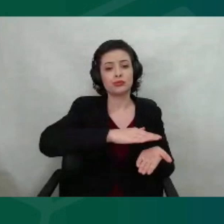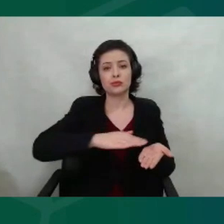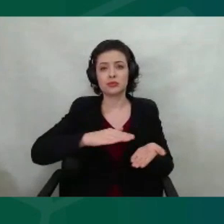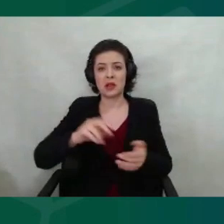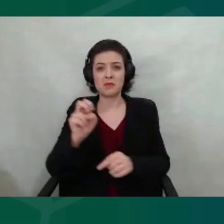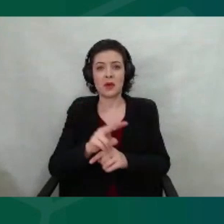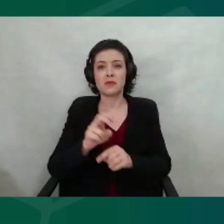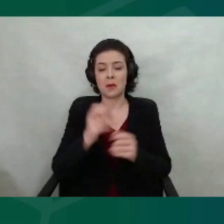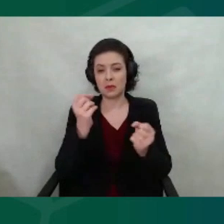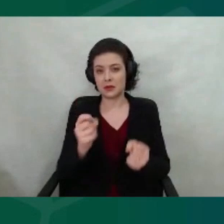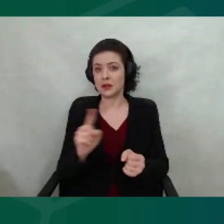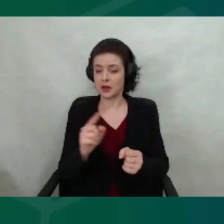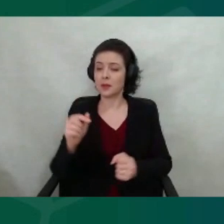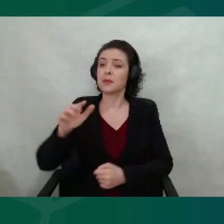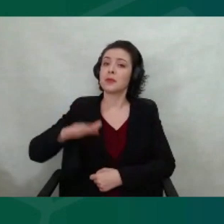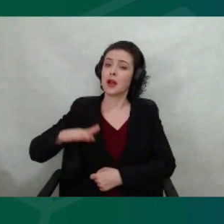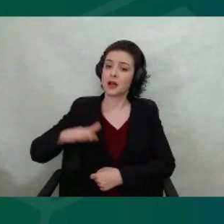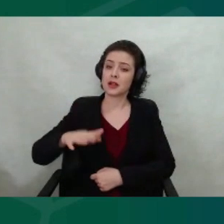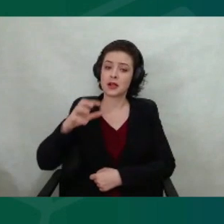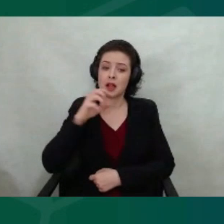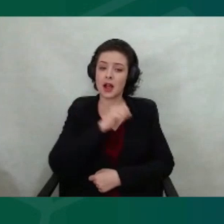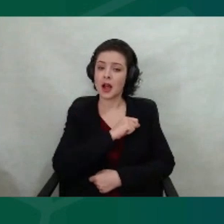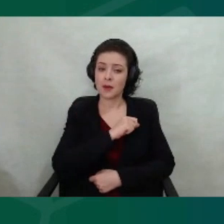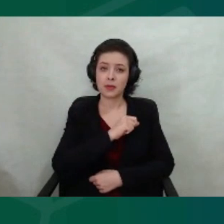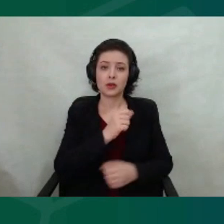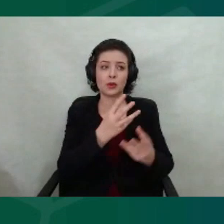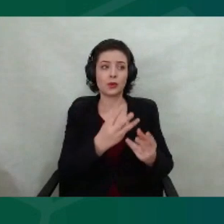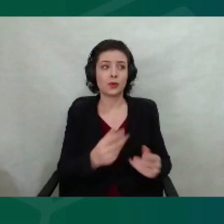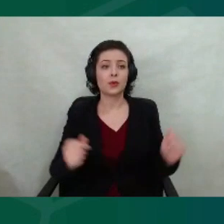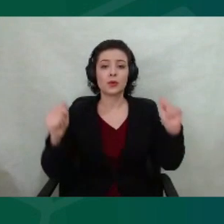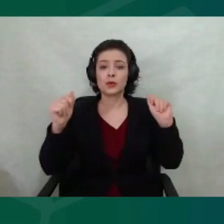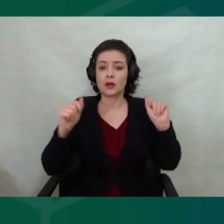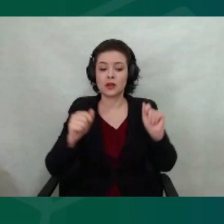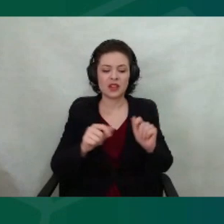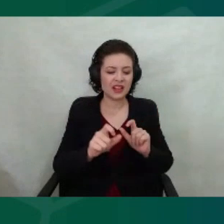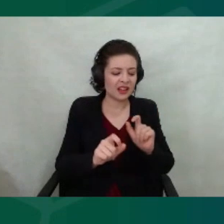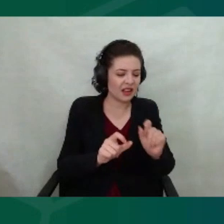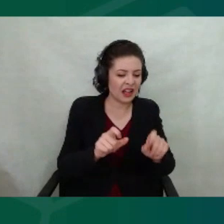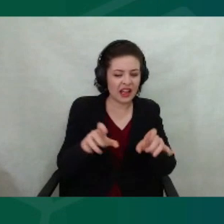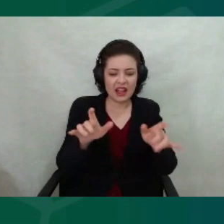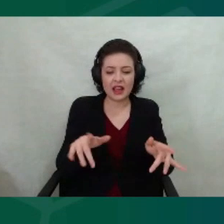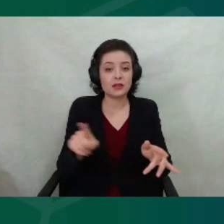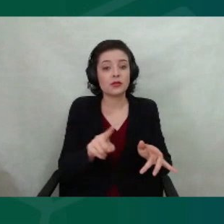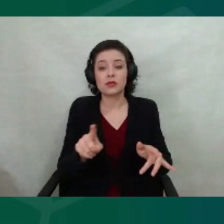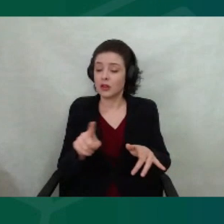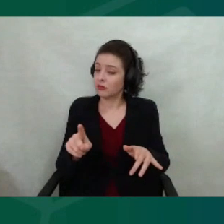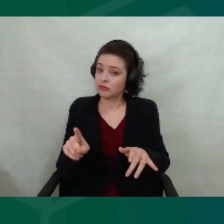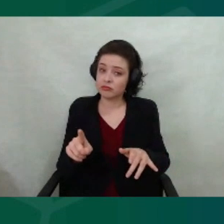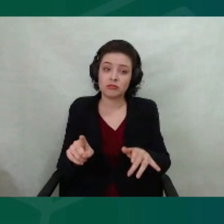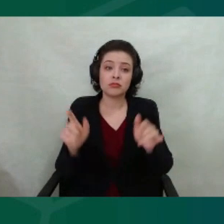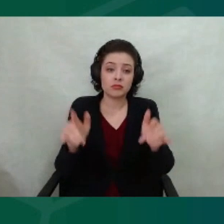baixo custo, uma rápida ação, não gera resíduo, então ele